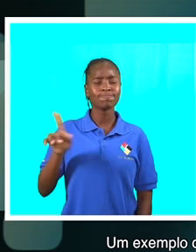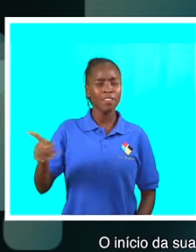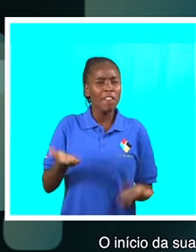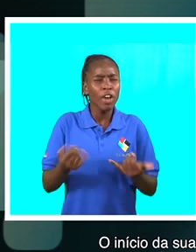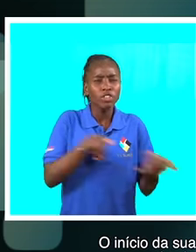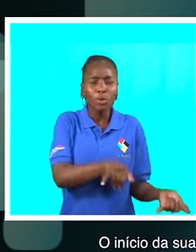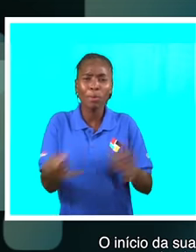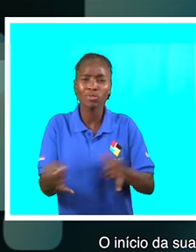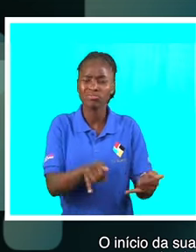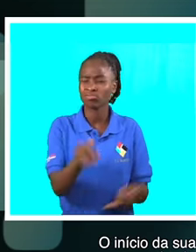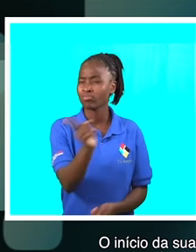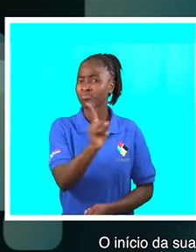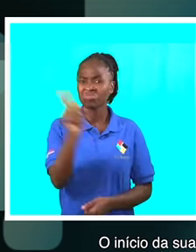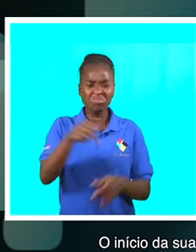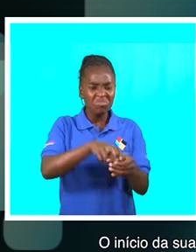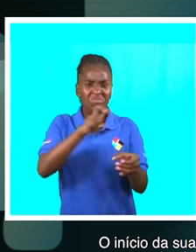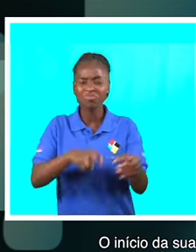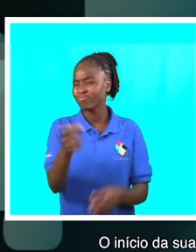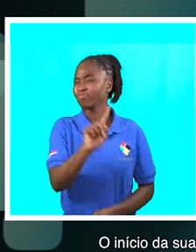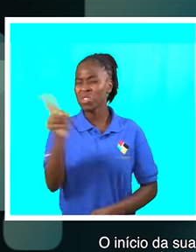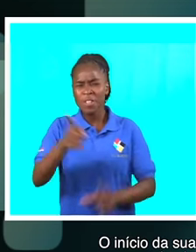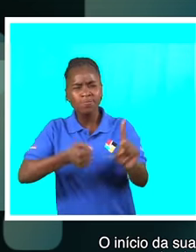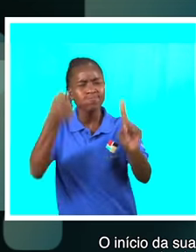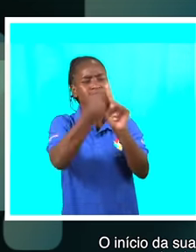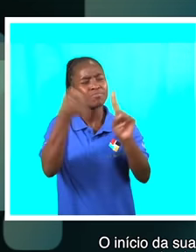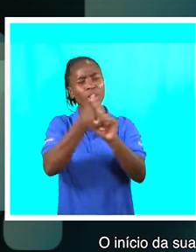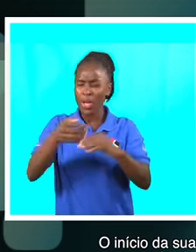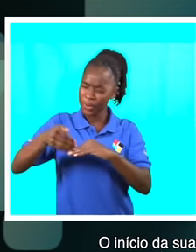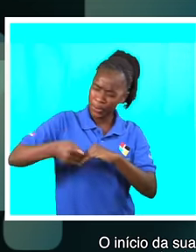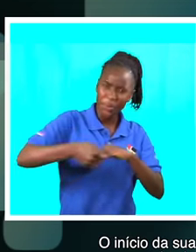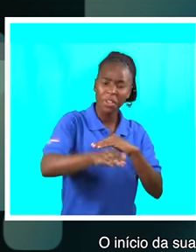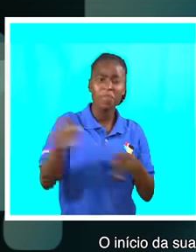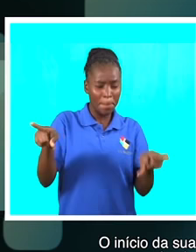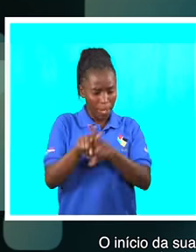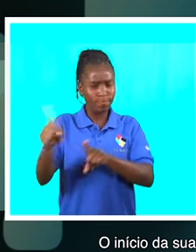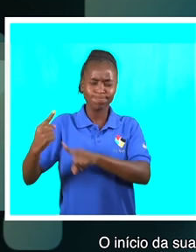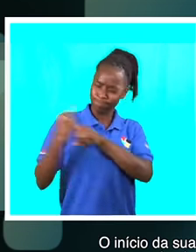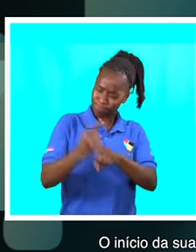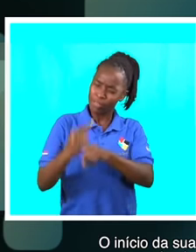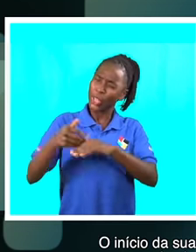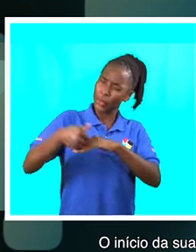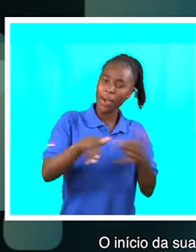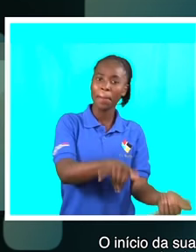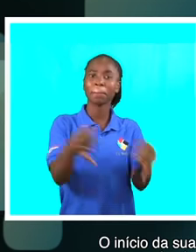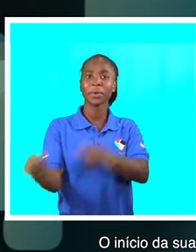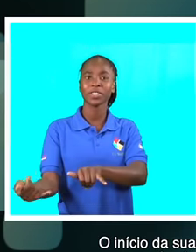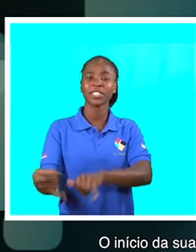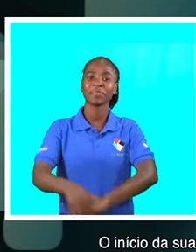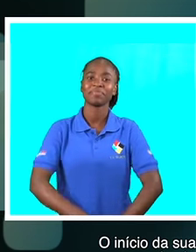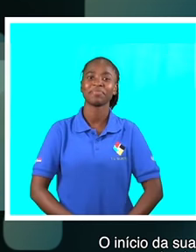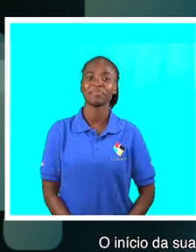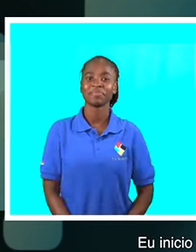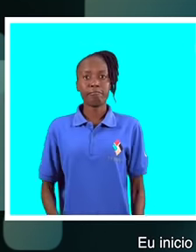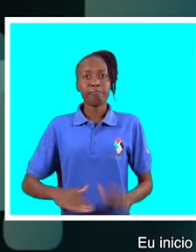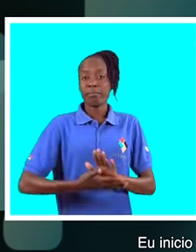modelo. O início da sua carreira não foi feliz. Ela foi desclassificada nas primeiras aventuras na moda, mas